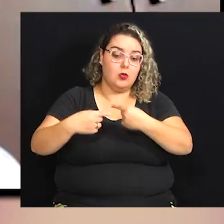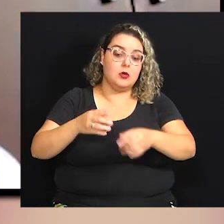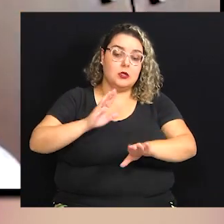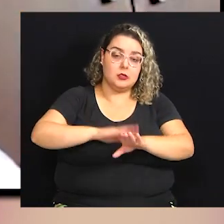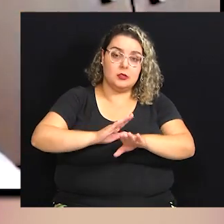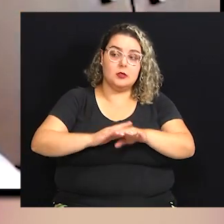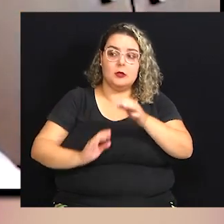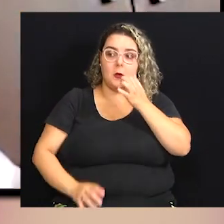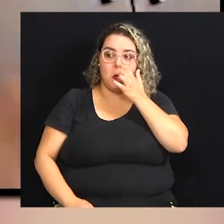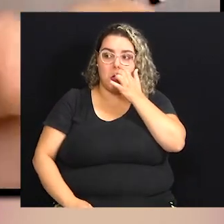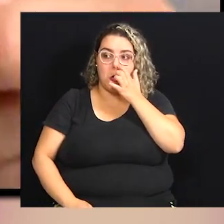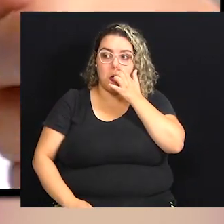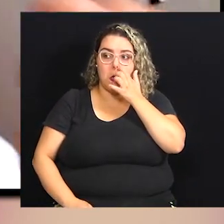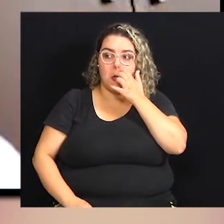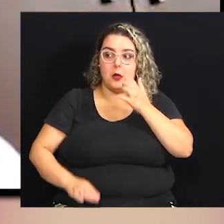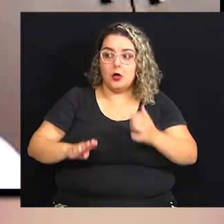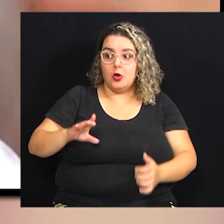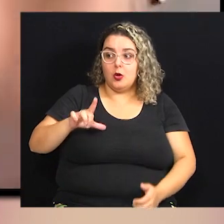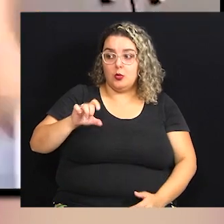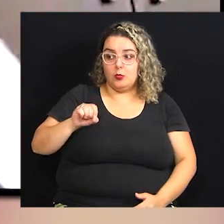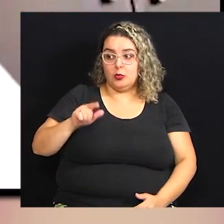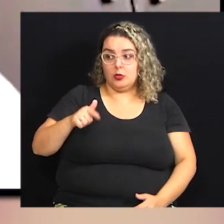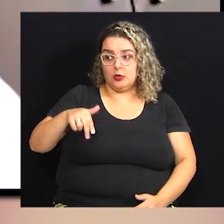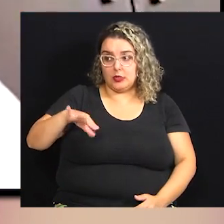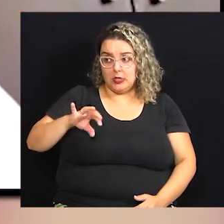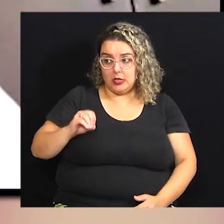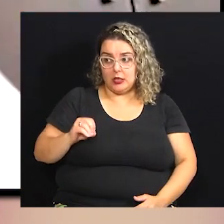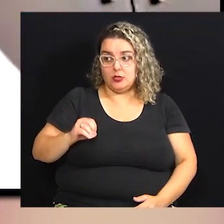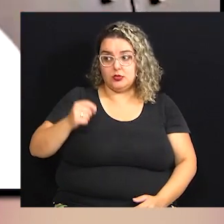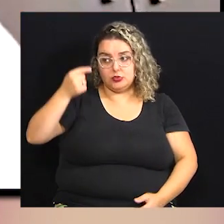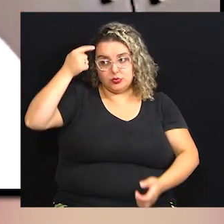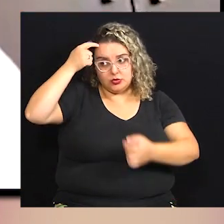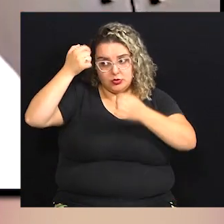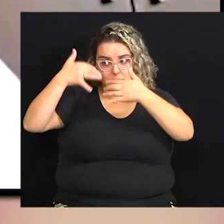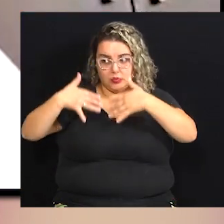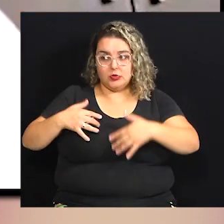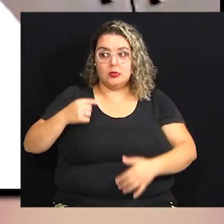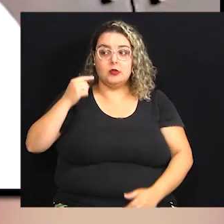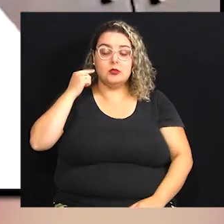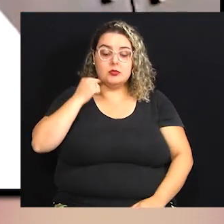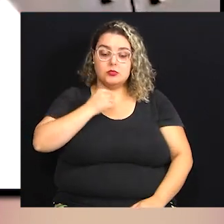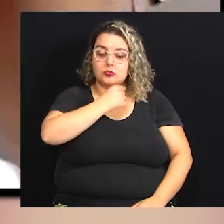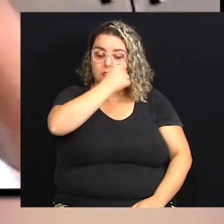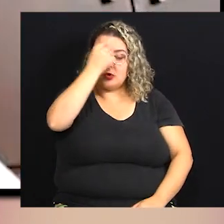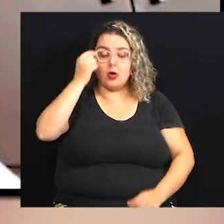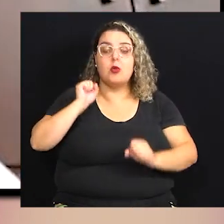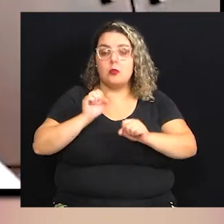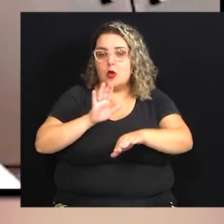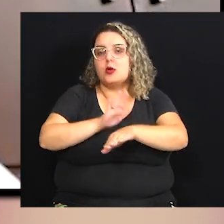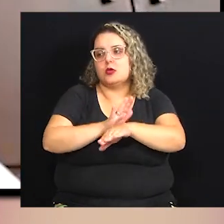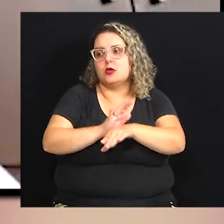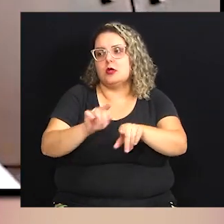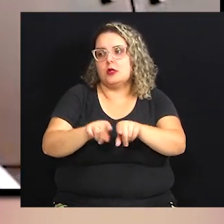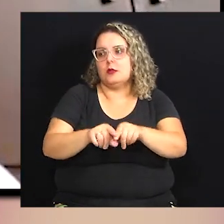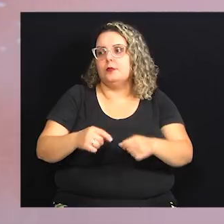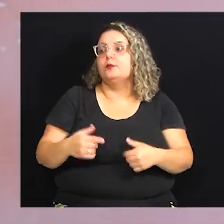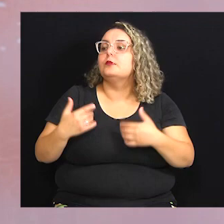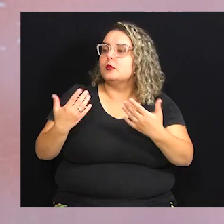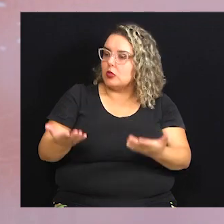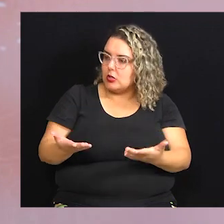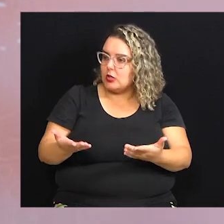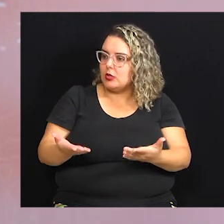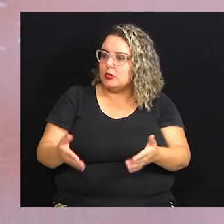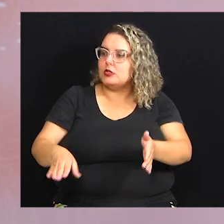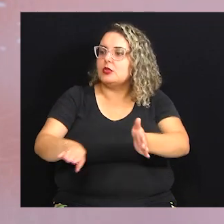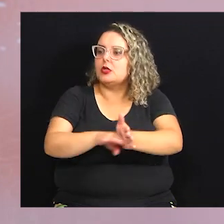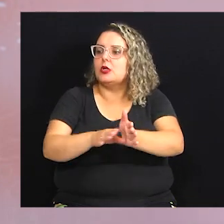outras medidas, inclusive bloqueio de nervo, a gente pode fazer bloqueio de alguns nervinhos aqui na face que podem também auxiliar.